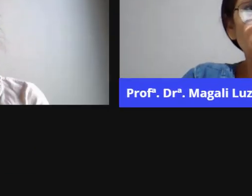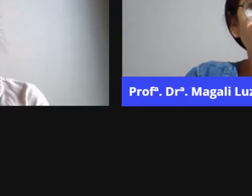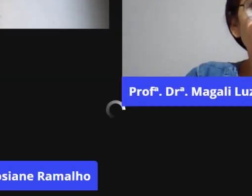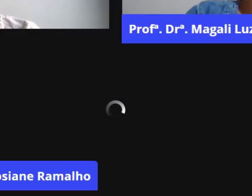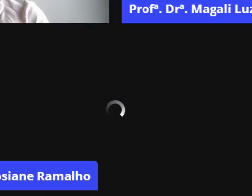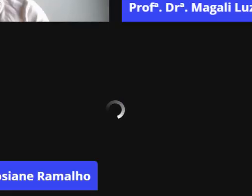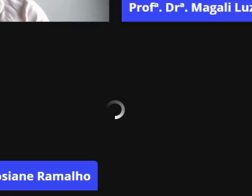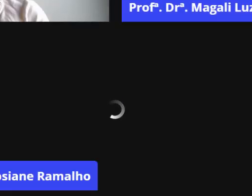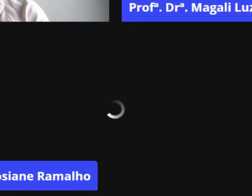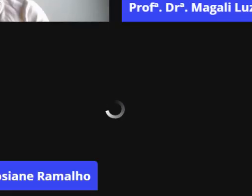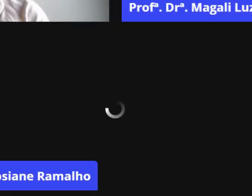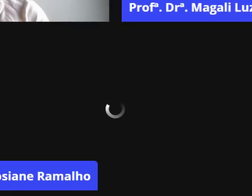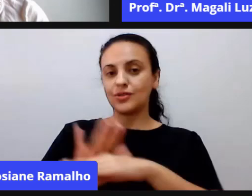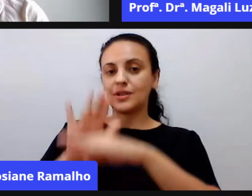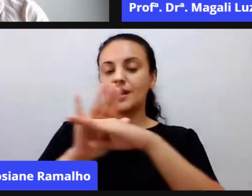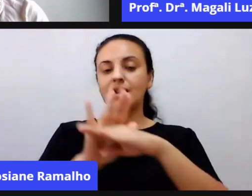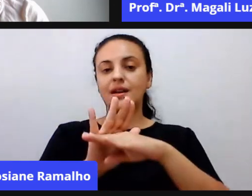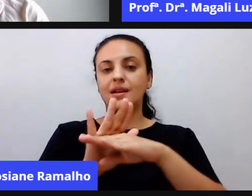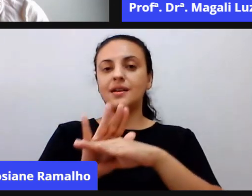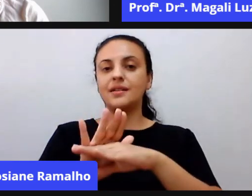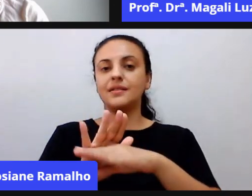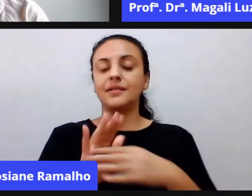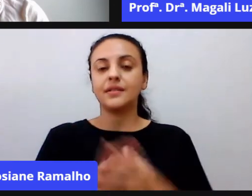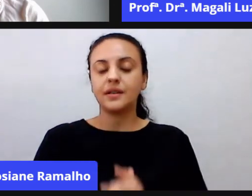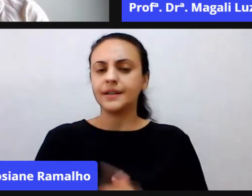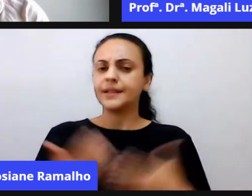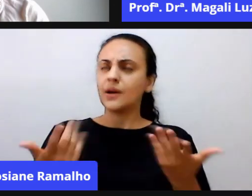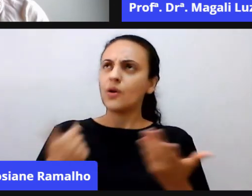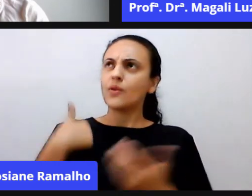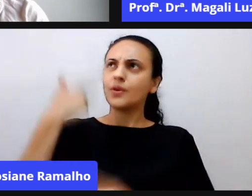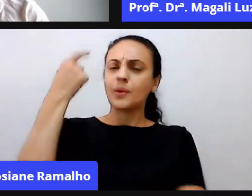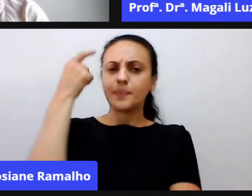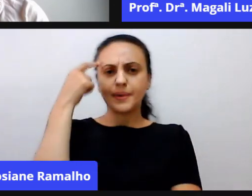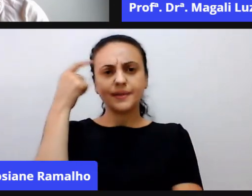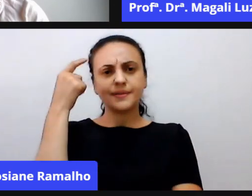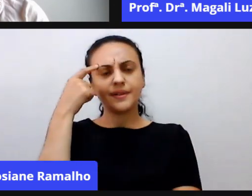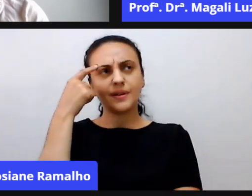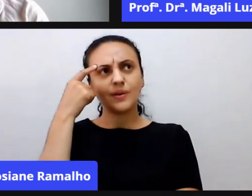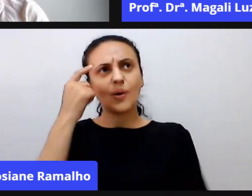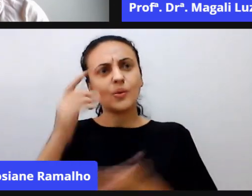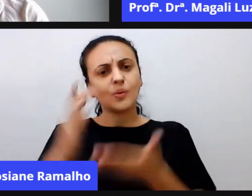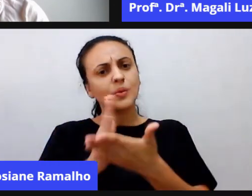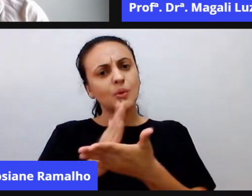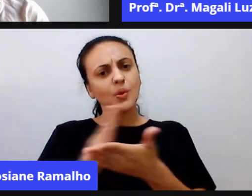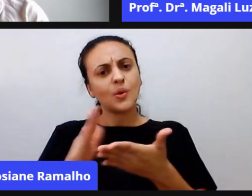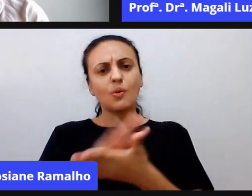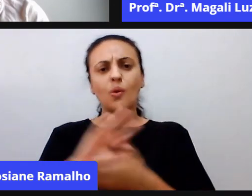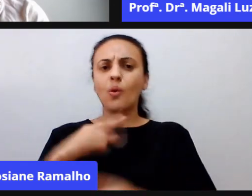a colaborar. Apesar que eu fico analisando, tem coisas que a gente já sabe, né?